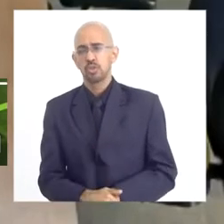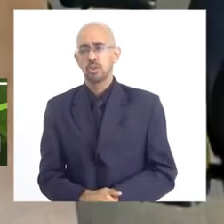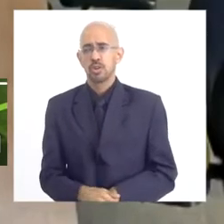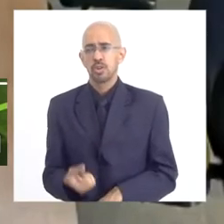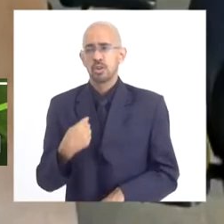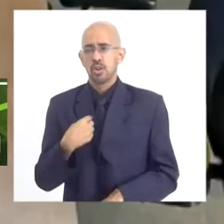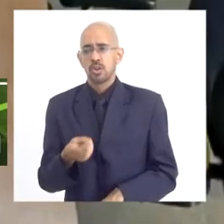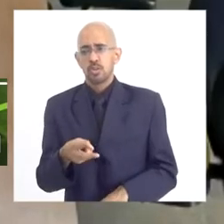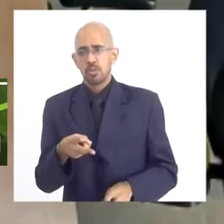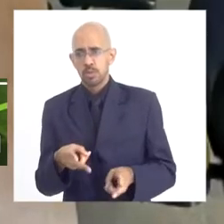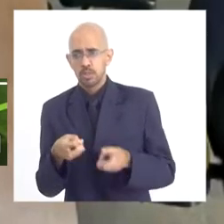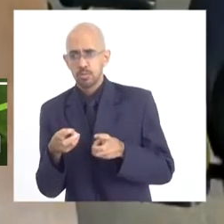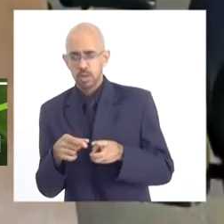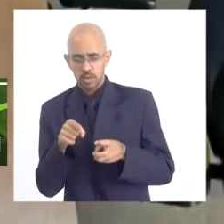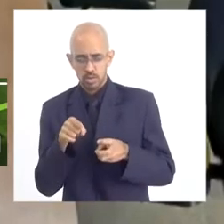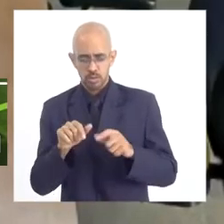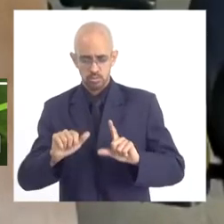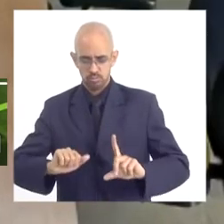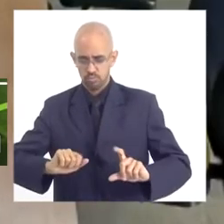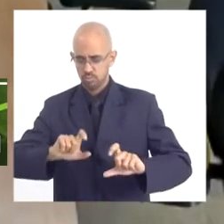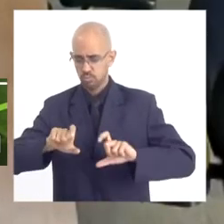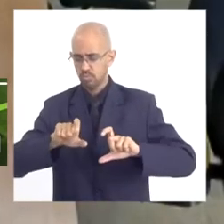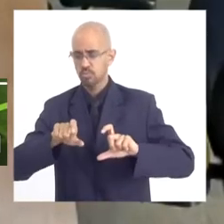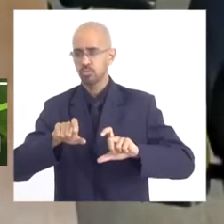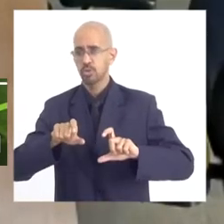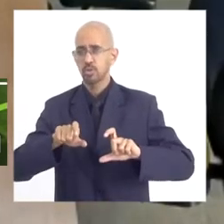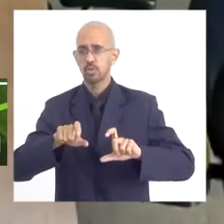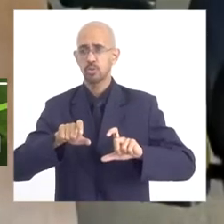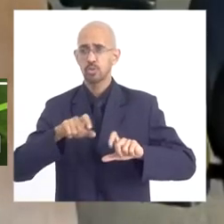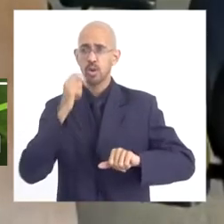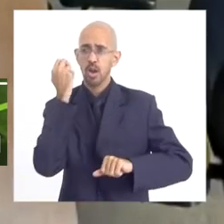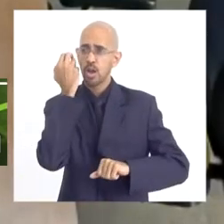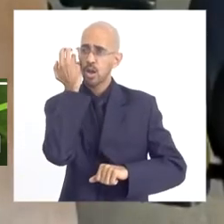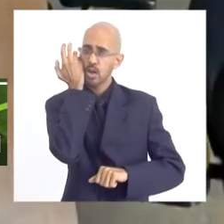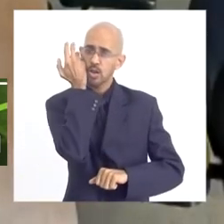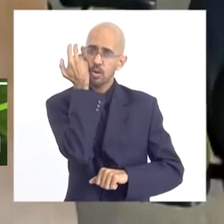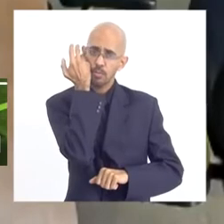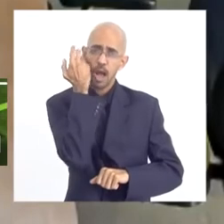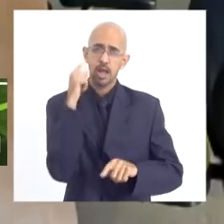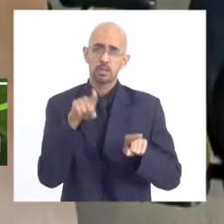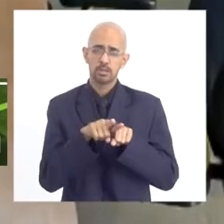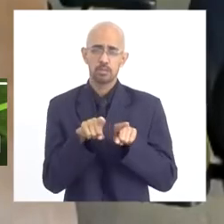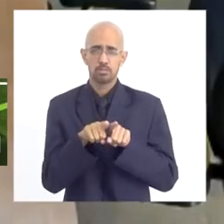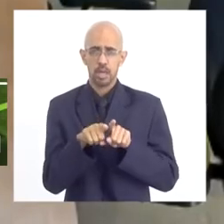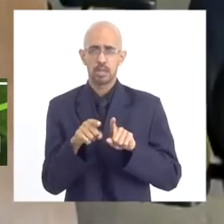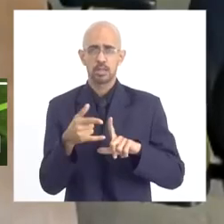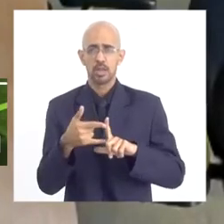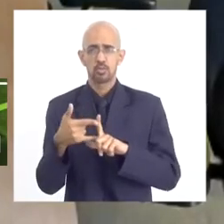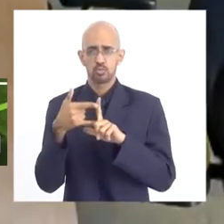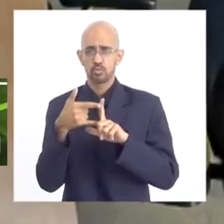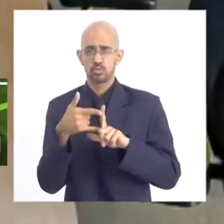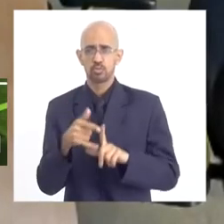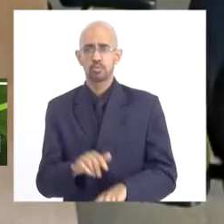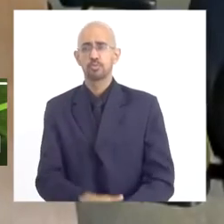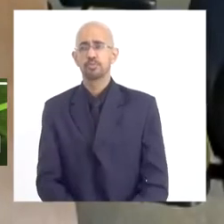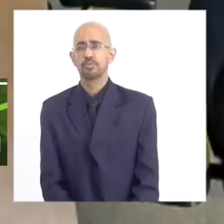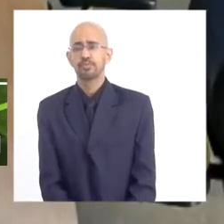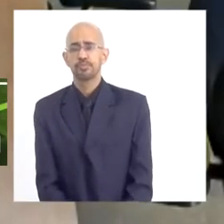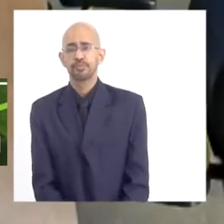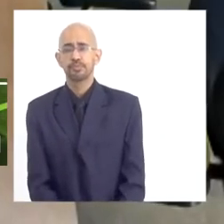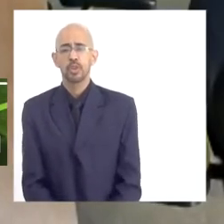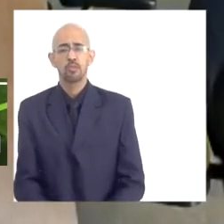estou vendo aqui o deputado Eliomar no vídeo. Então, eu vou